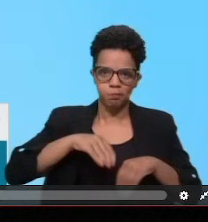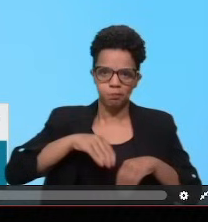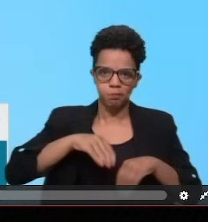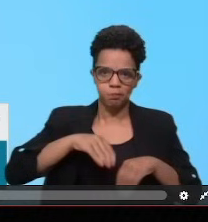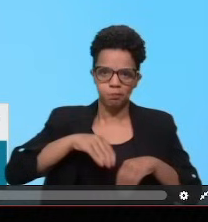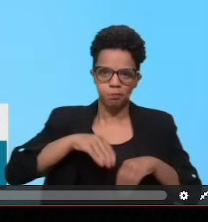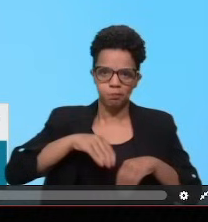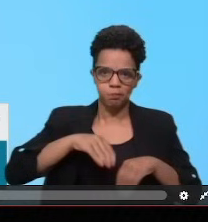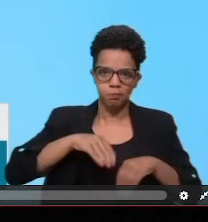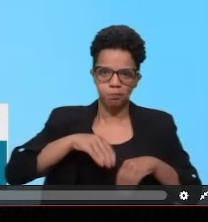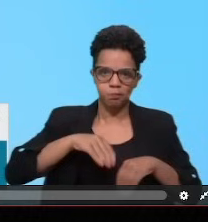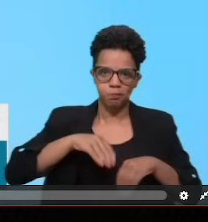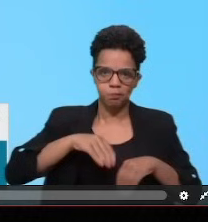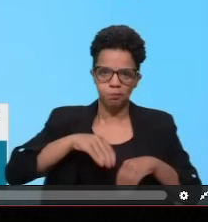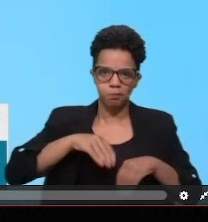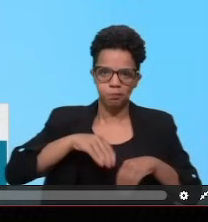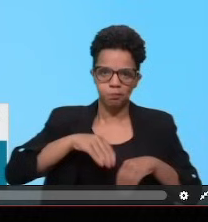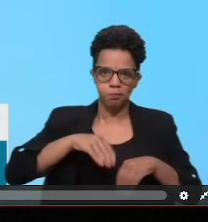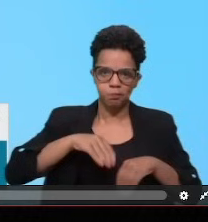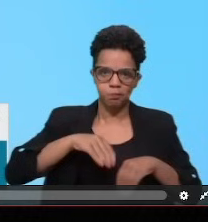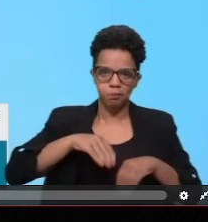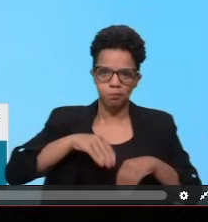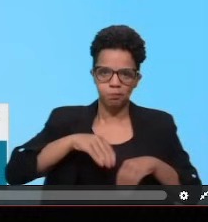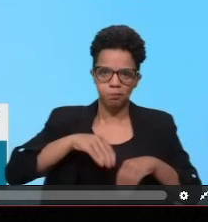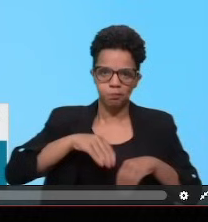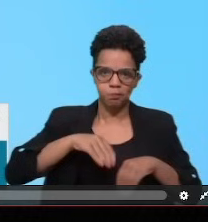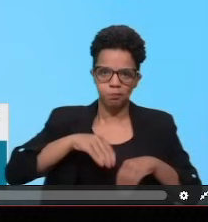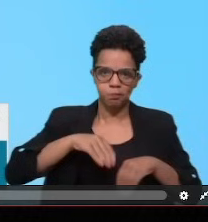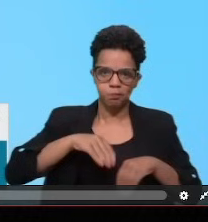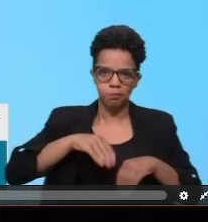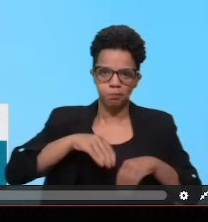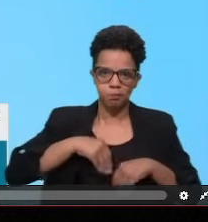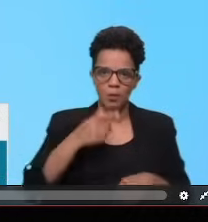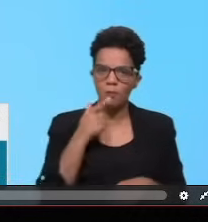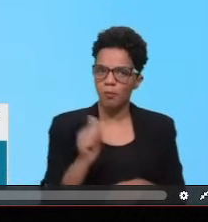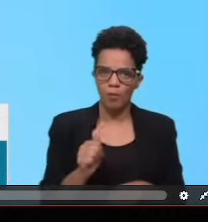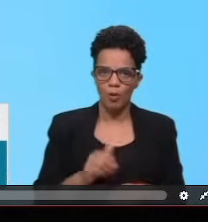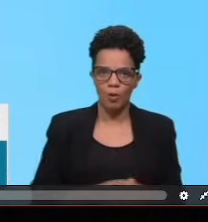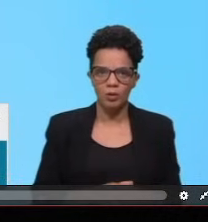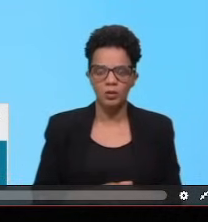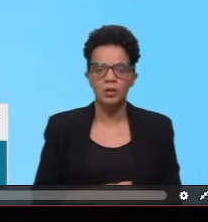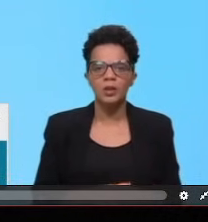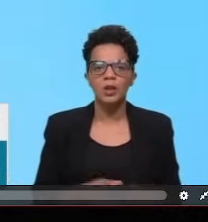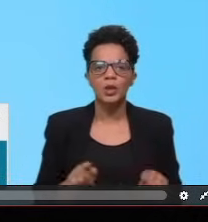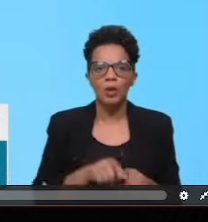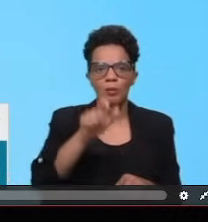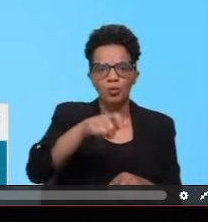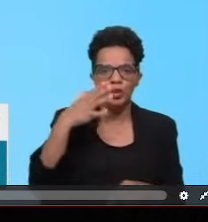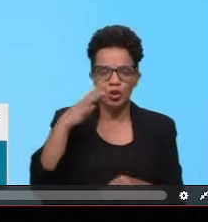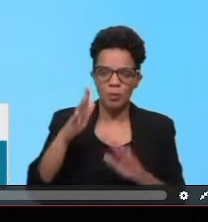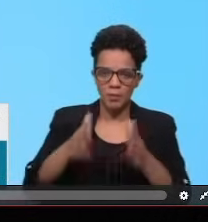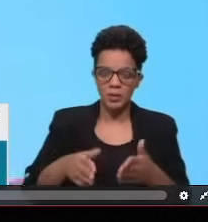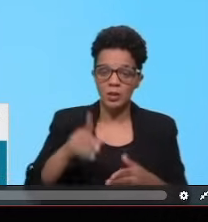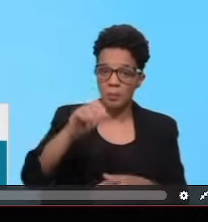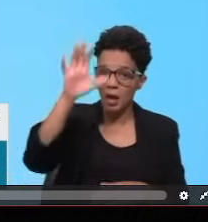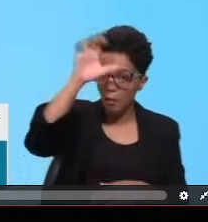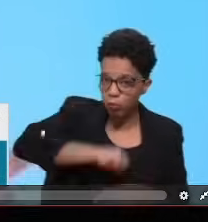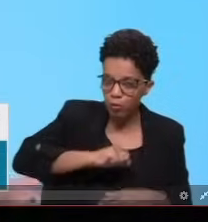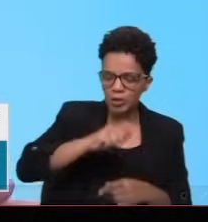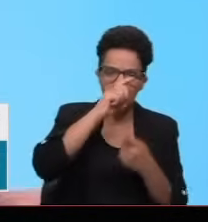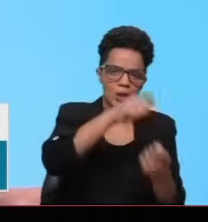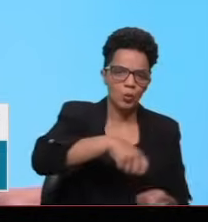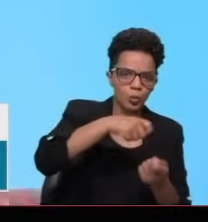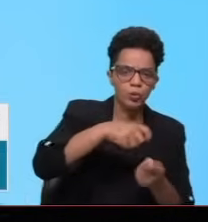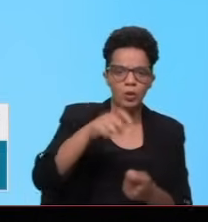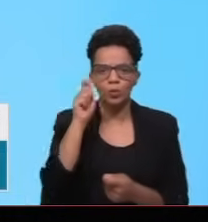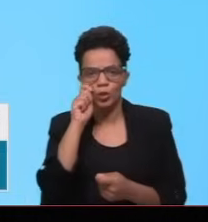no no norte da África e na Ásia Então meus amigos é só ir veris da M imigrante e aliás a explora seja na agricultura seja